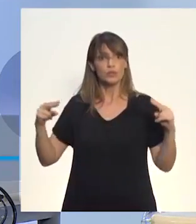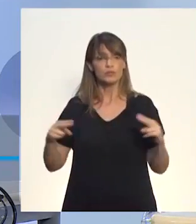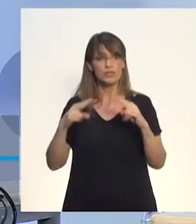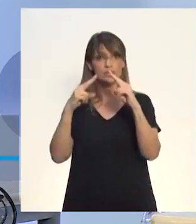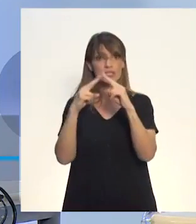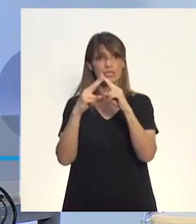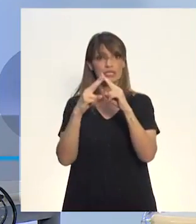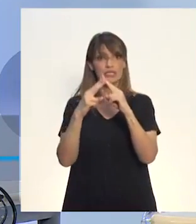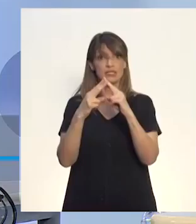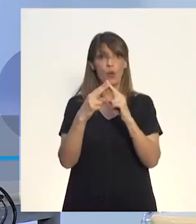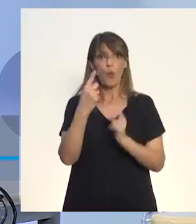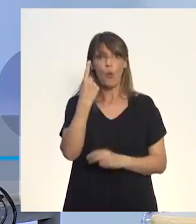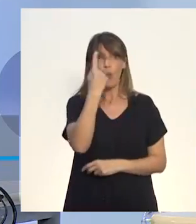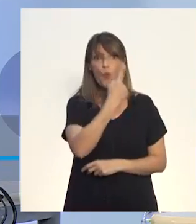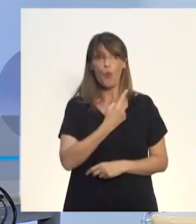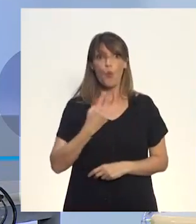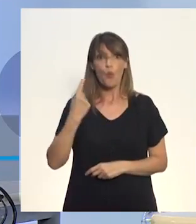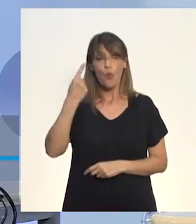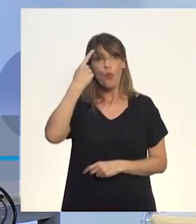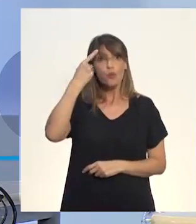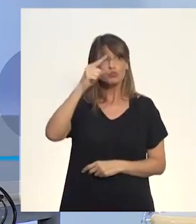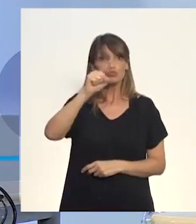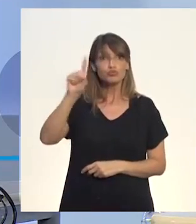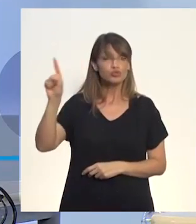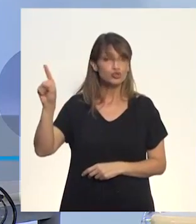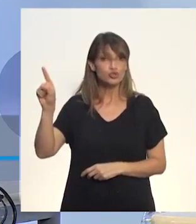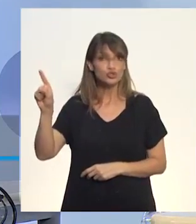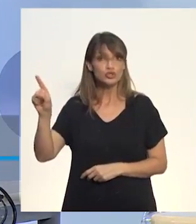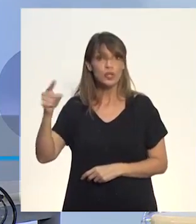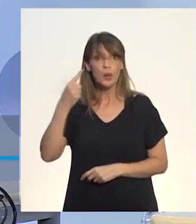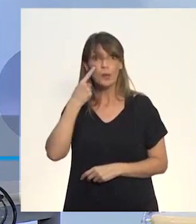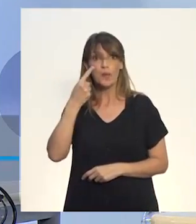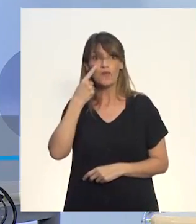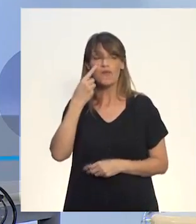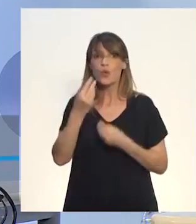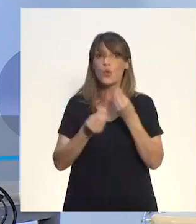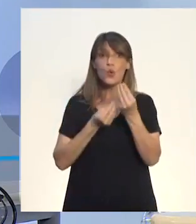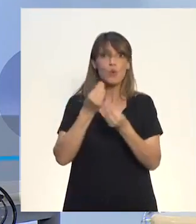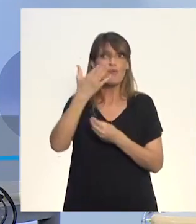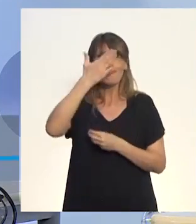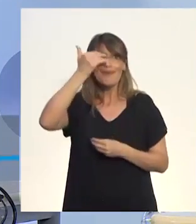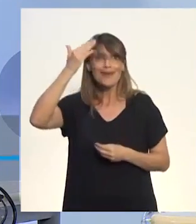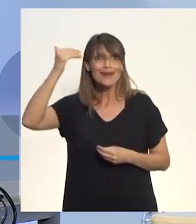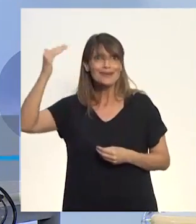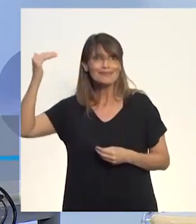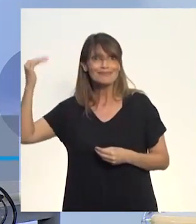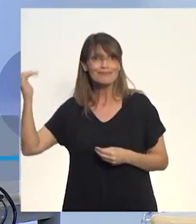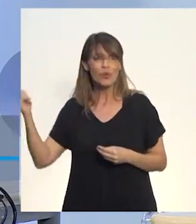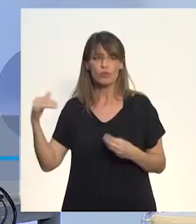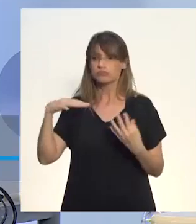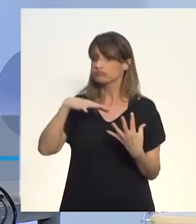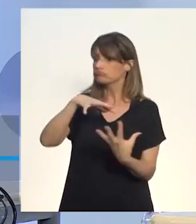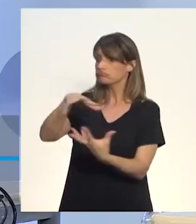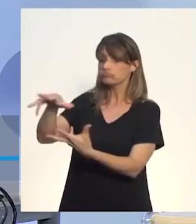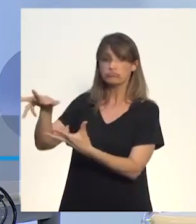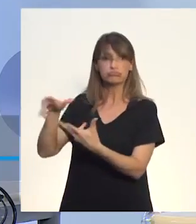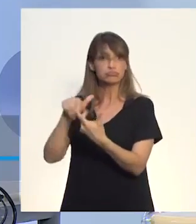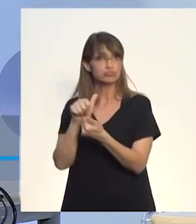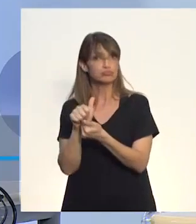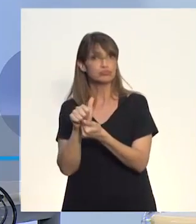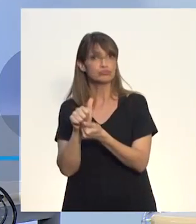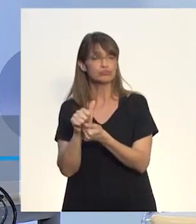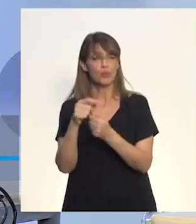vocês terem uma ideia do que era Victor Hugo nessa França, nessa Europa, nesse mundo, na metade do